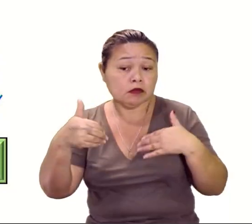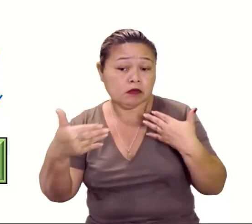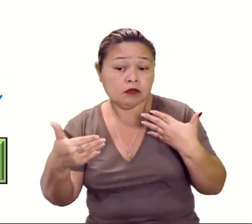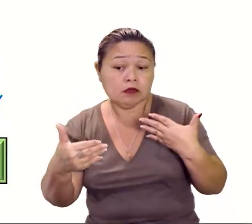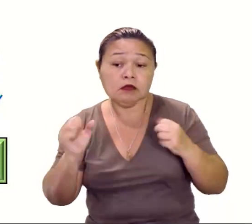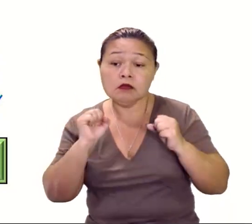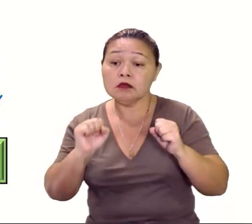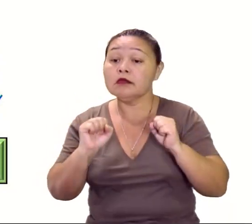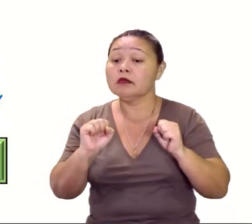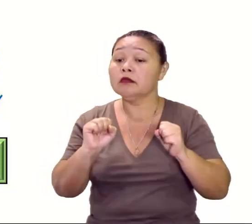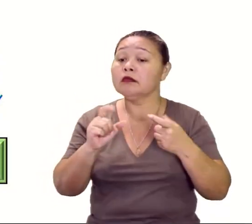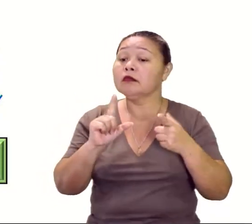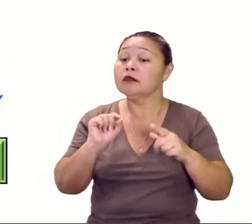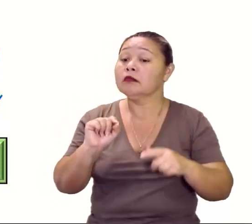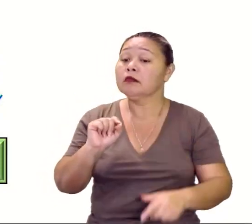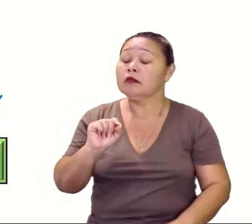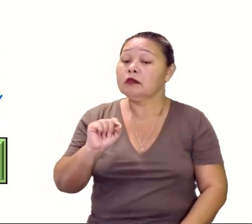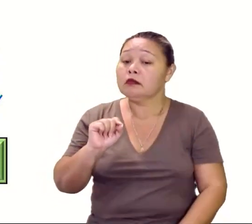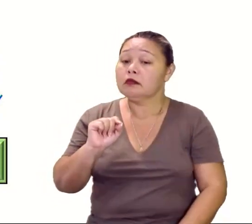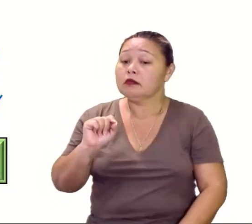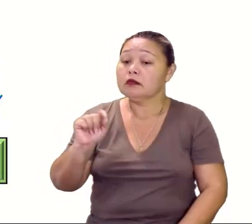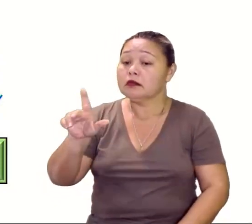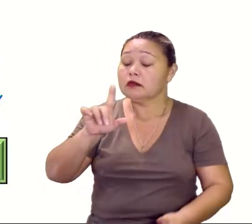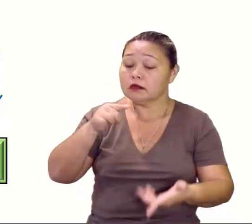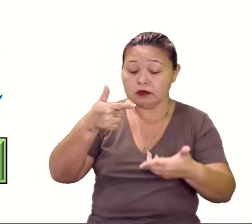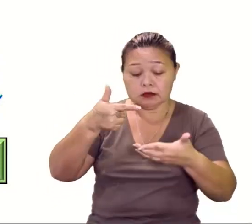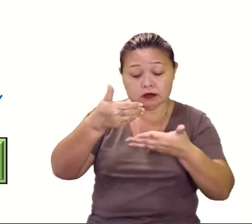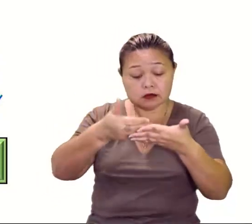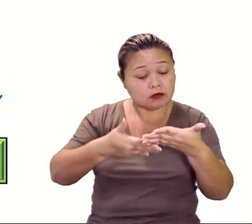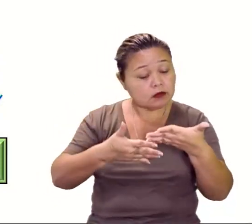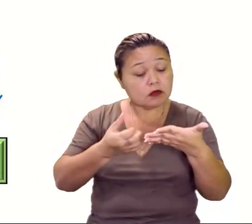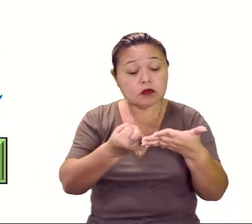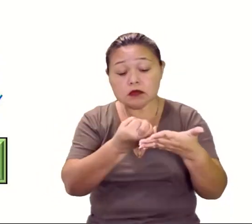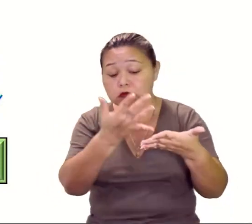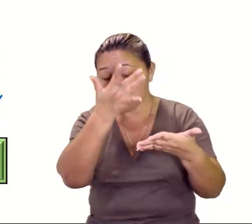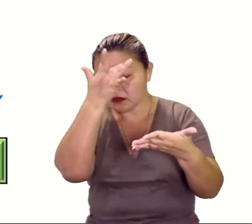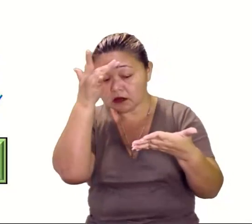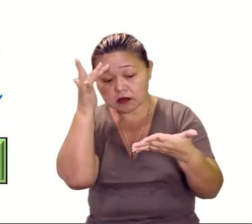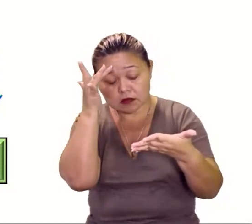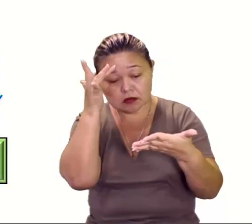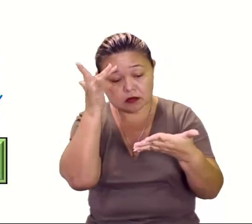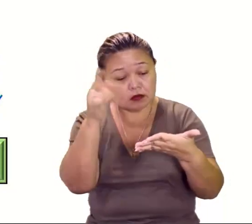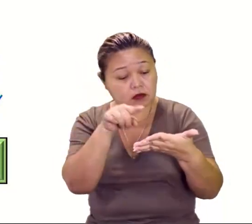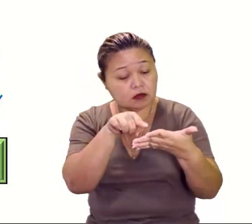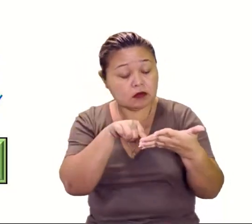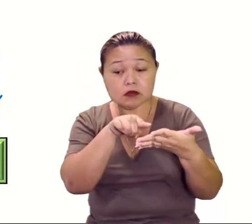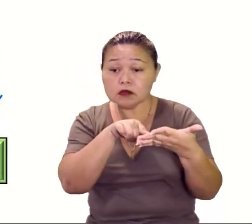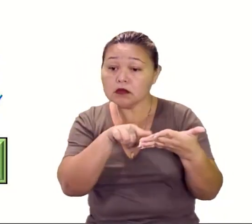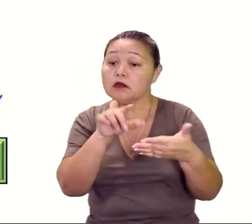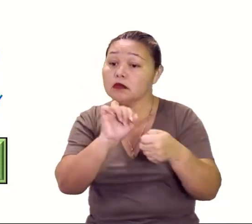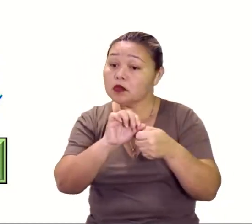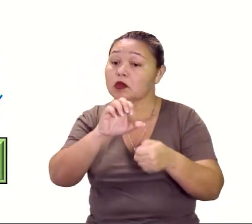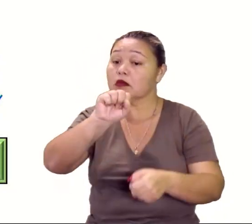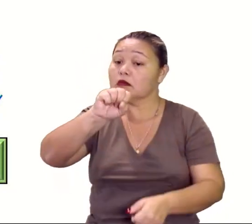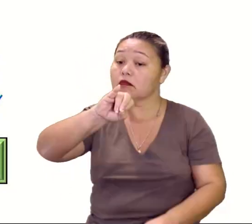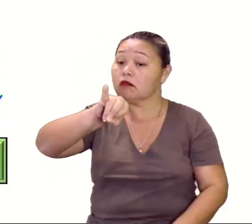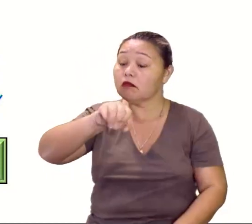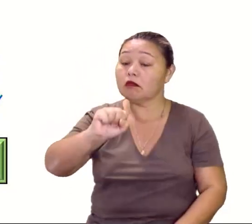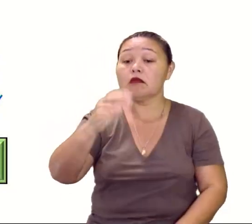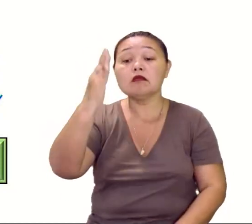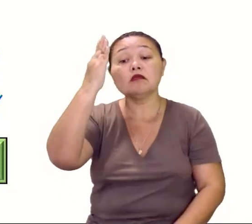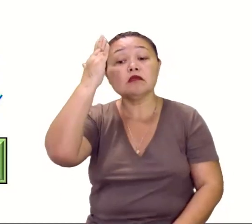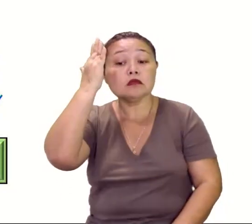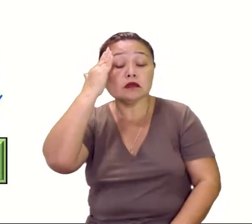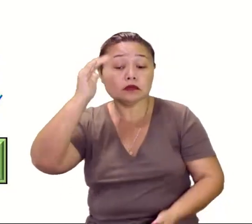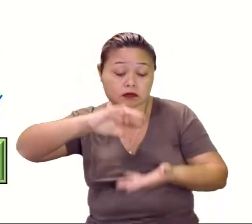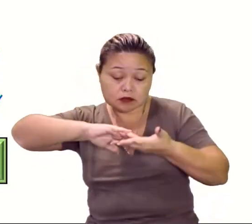você pode fazer o quê? No problema, ele já te disse quantas pessoas cultivam soja. Então você já